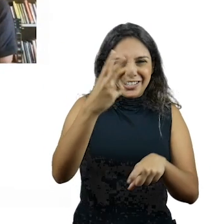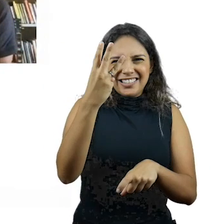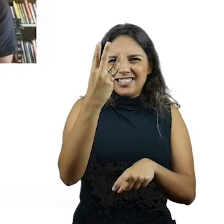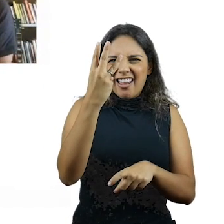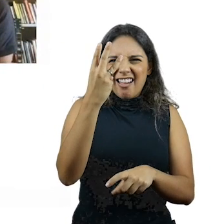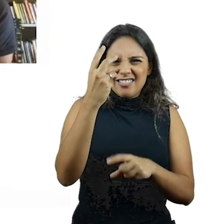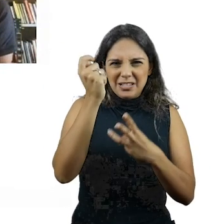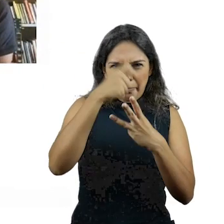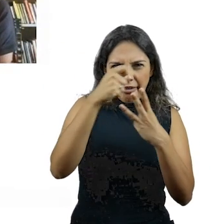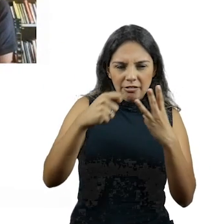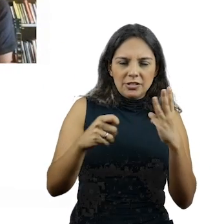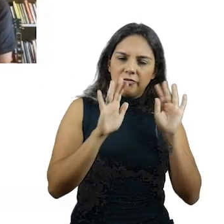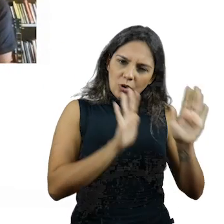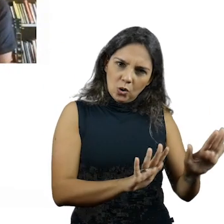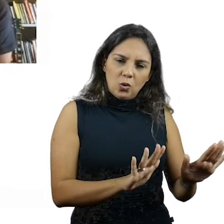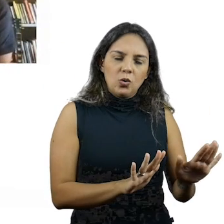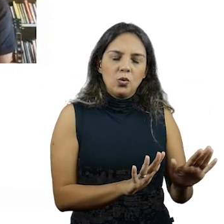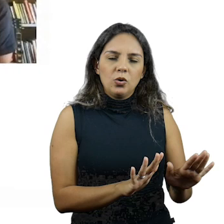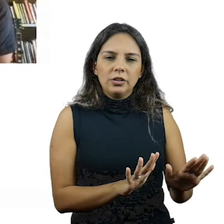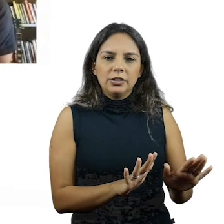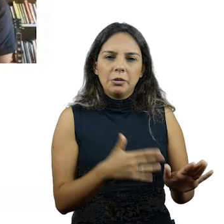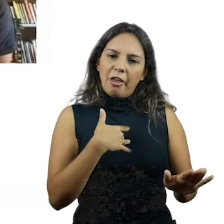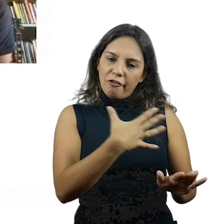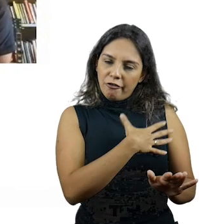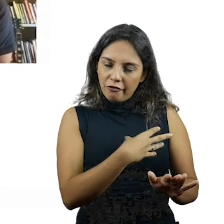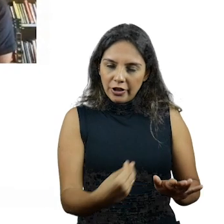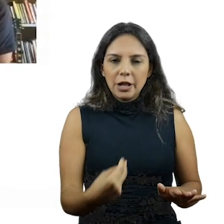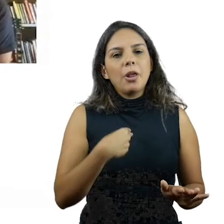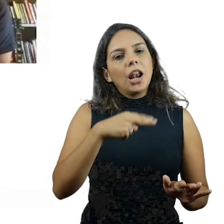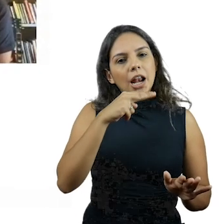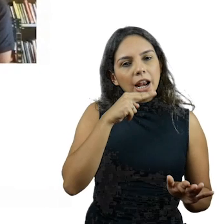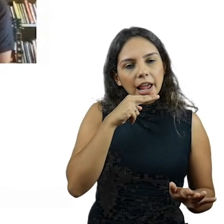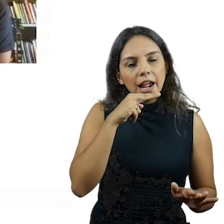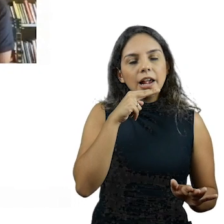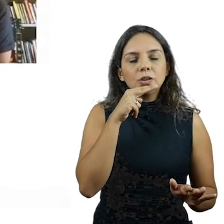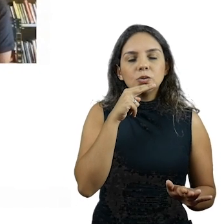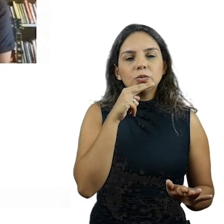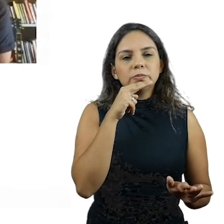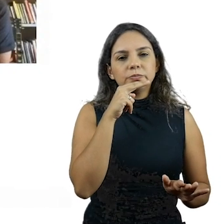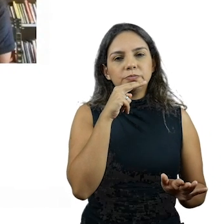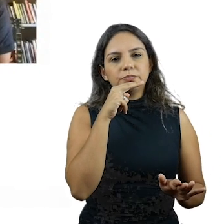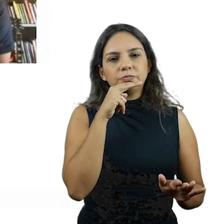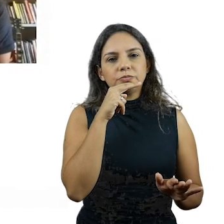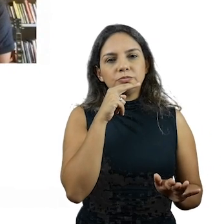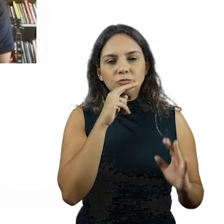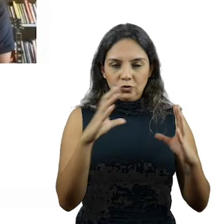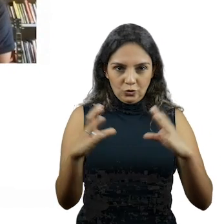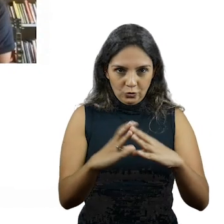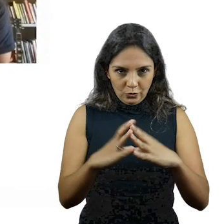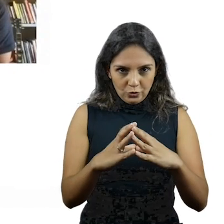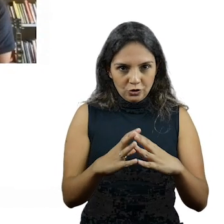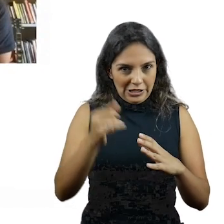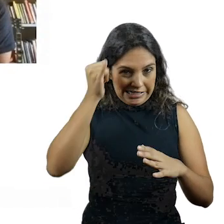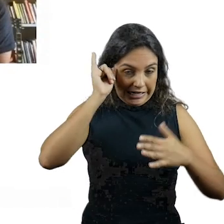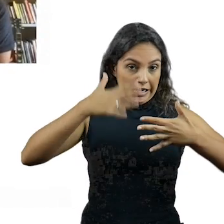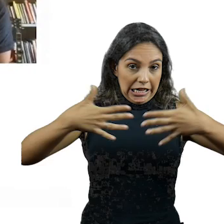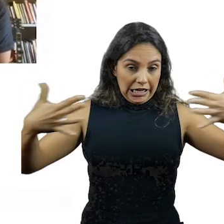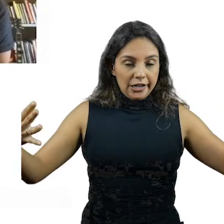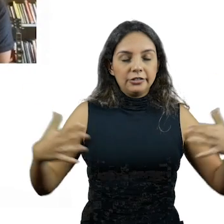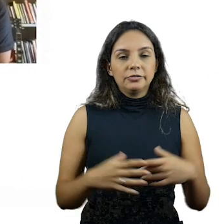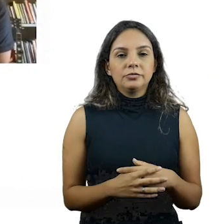direto, e eu fiquei uma época com a minha filha, meus netos, tinha uma turma grande, que é um sítio